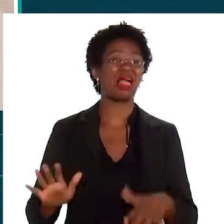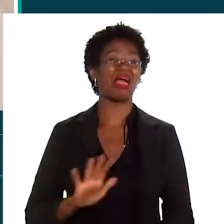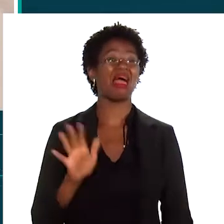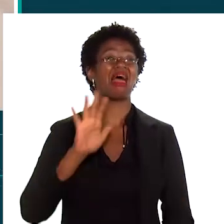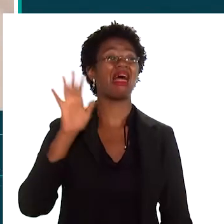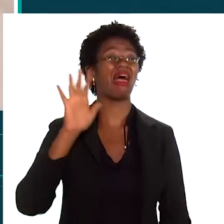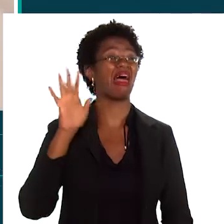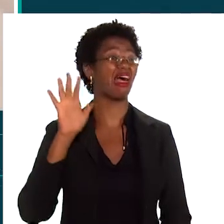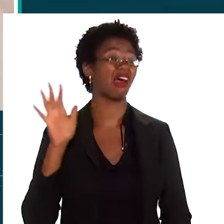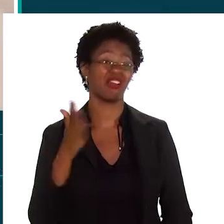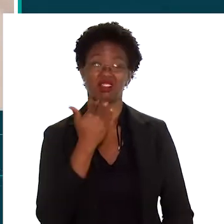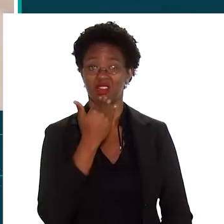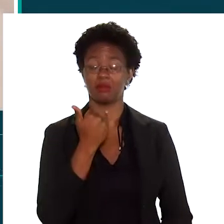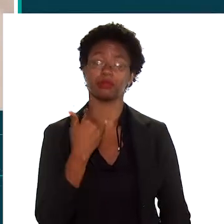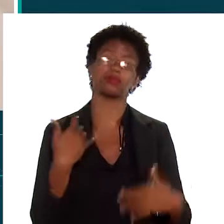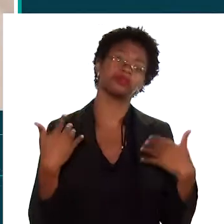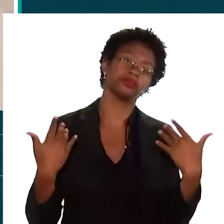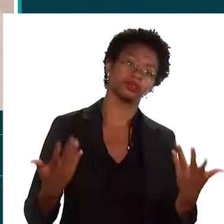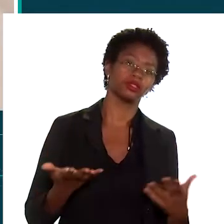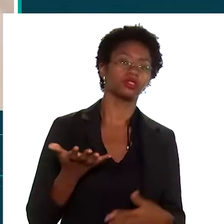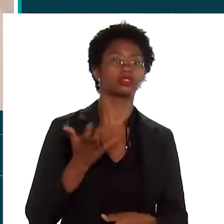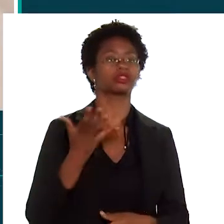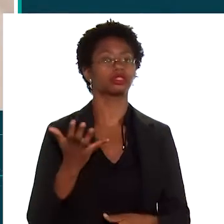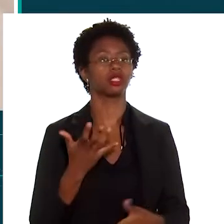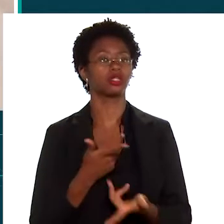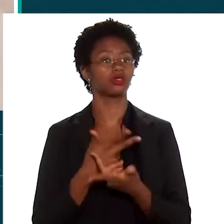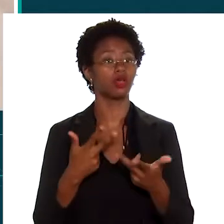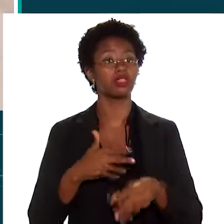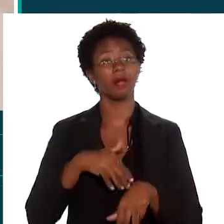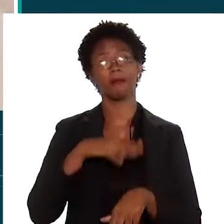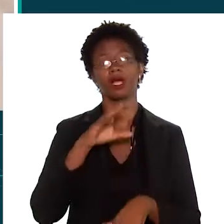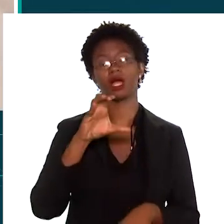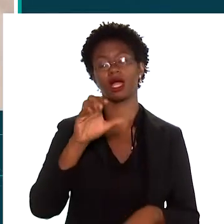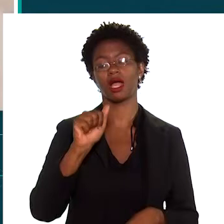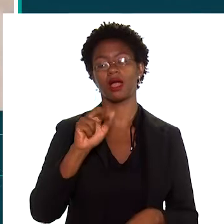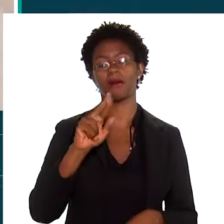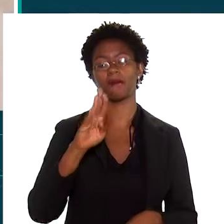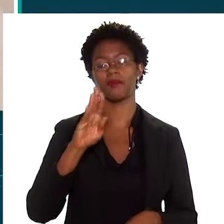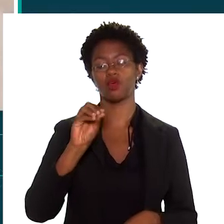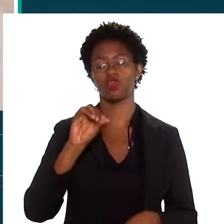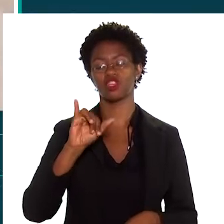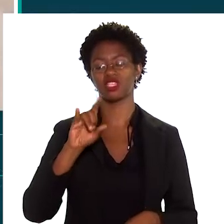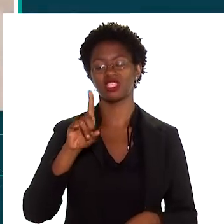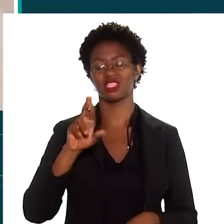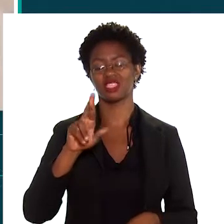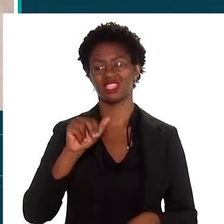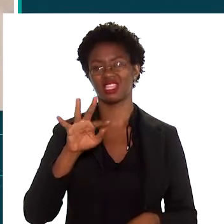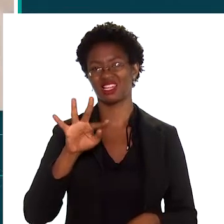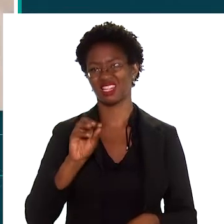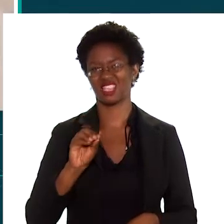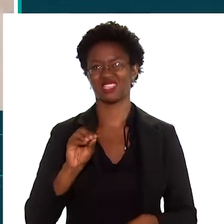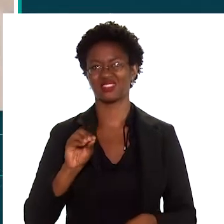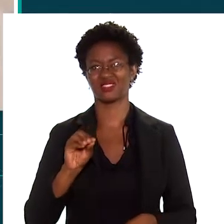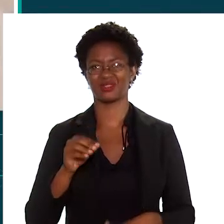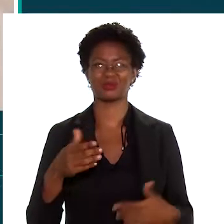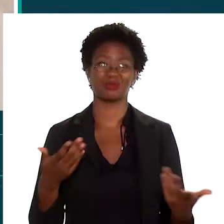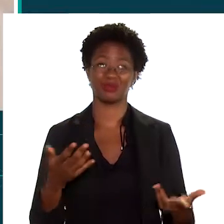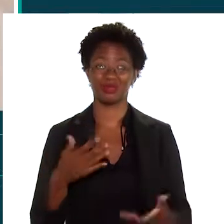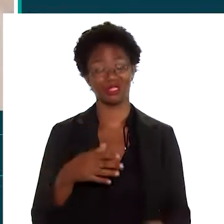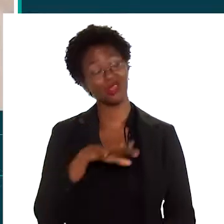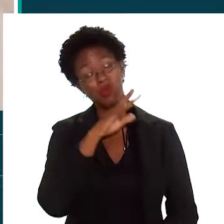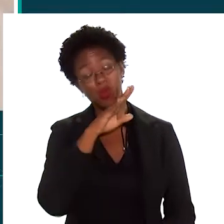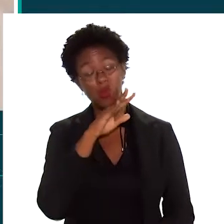tem uma tendência maior para procurar alimentos com mais carboidrato. Então, carboidrato de